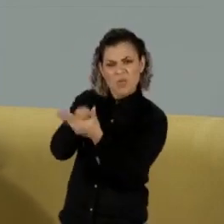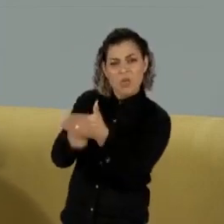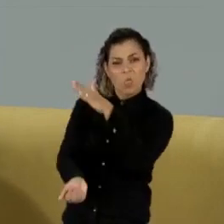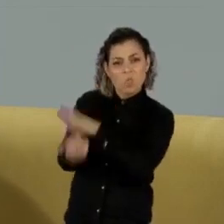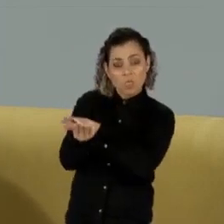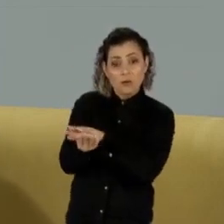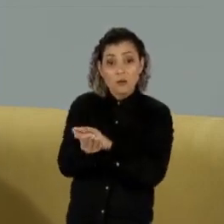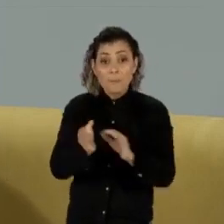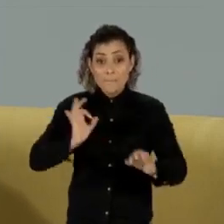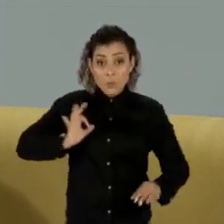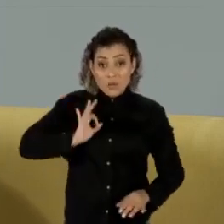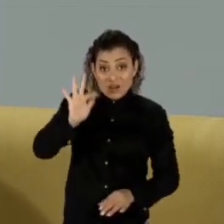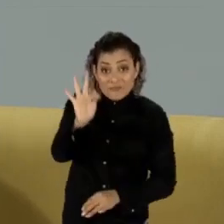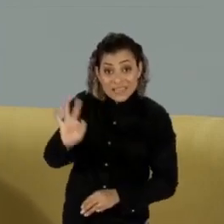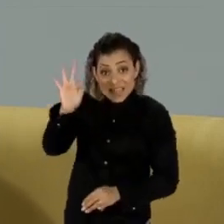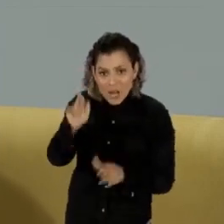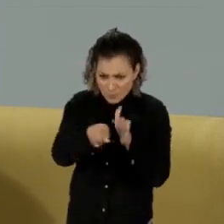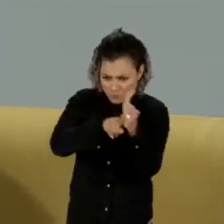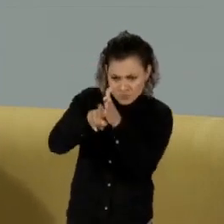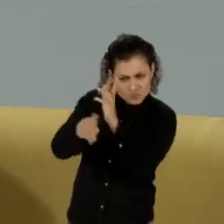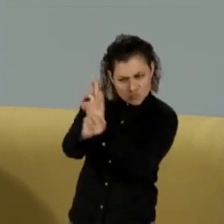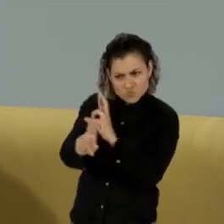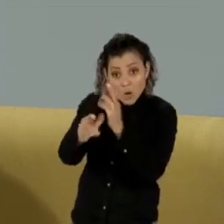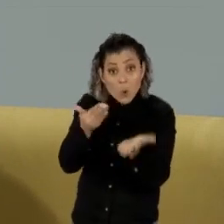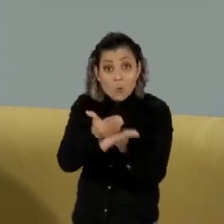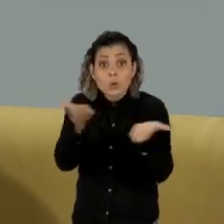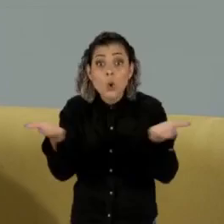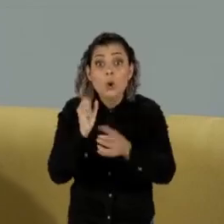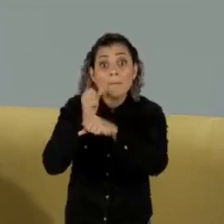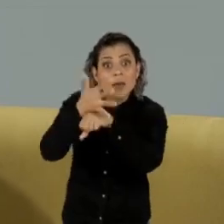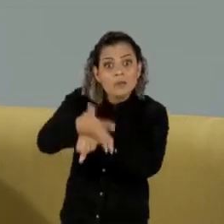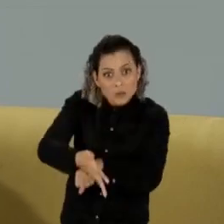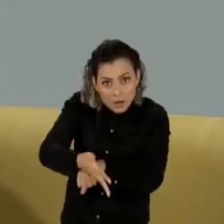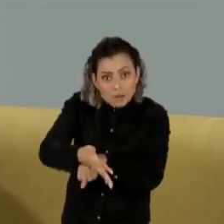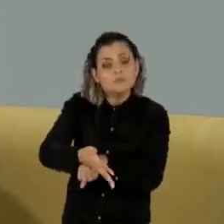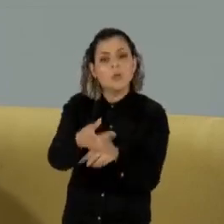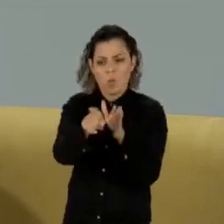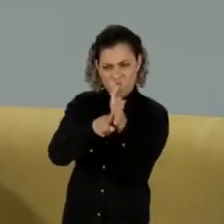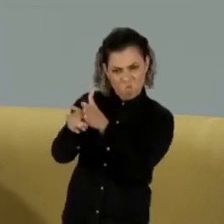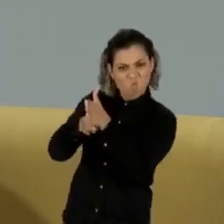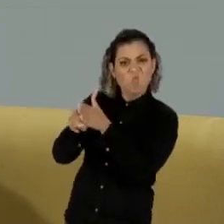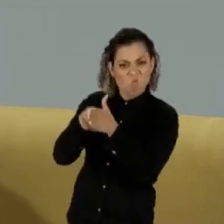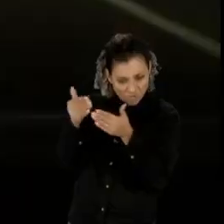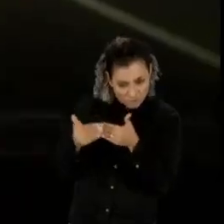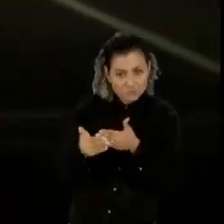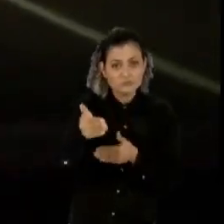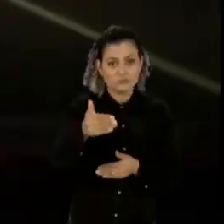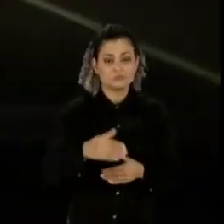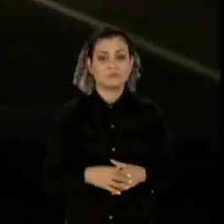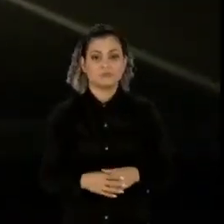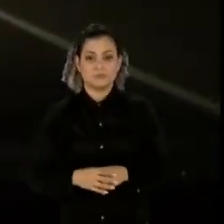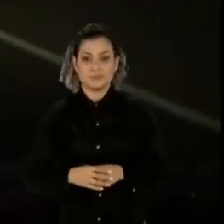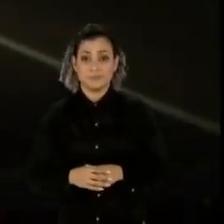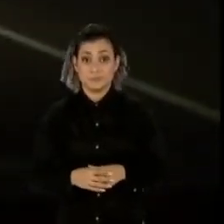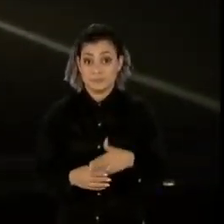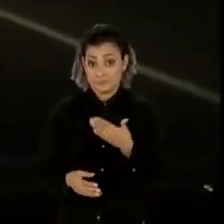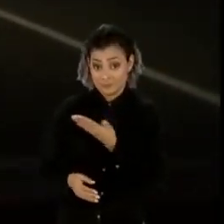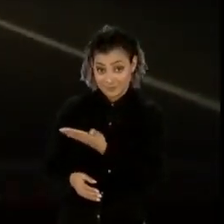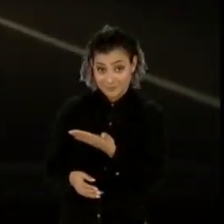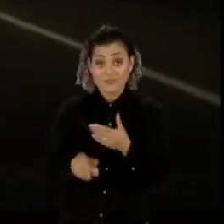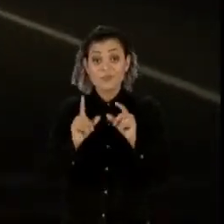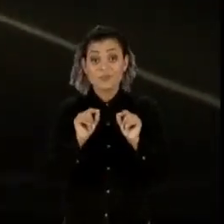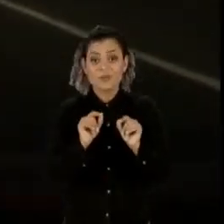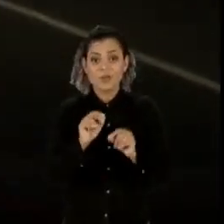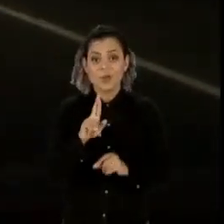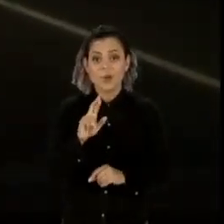são utilizados na operação que começou hoje de madrugada e está em andamento batizado de